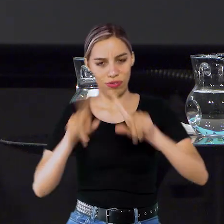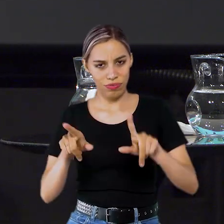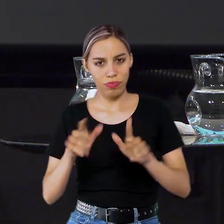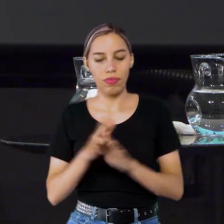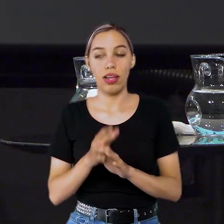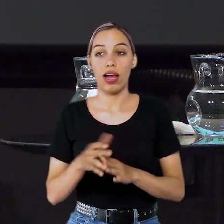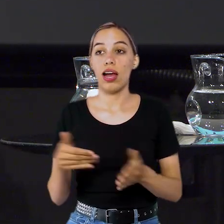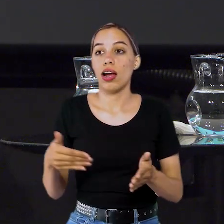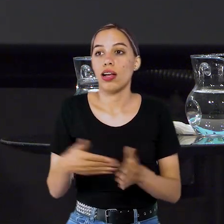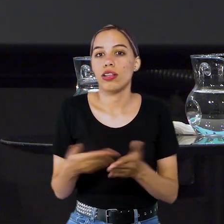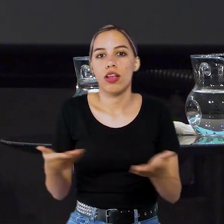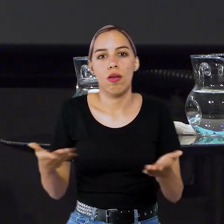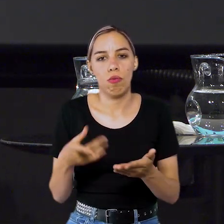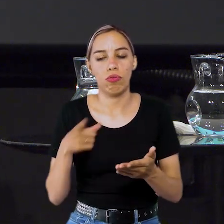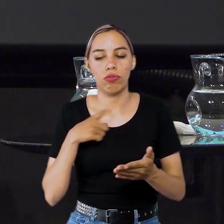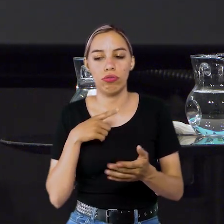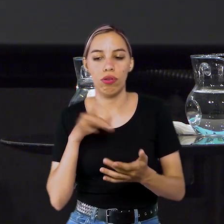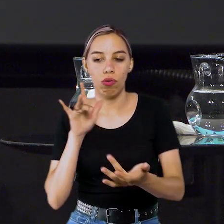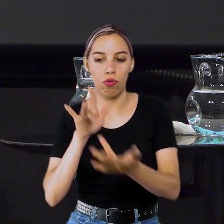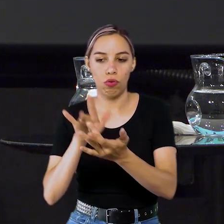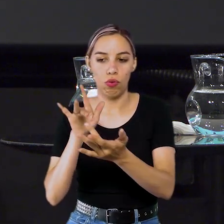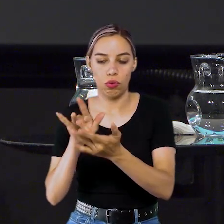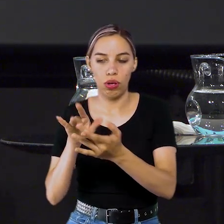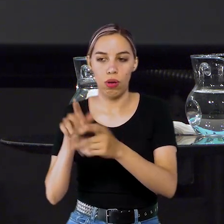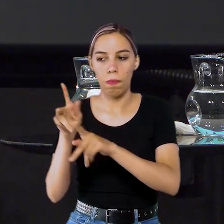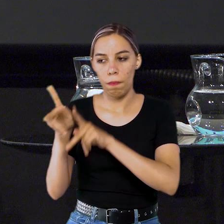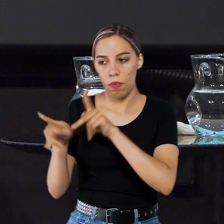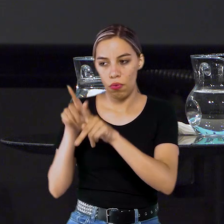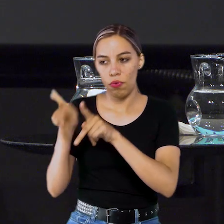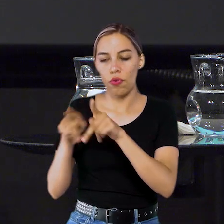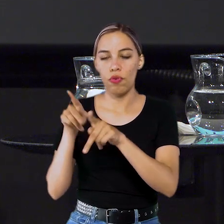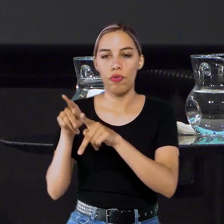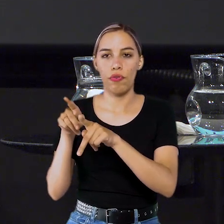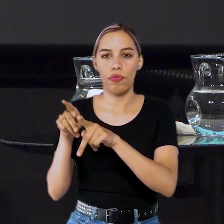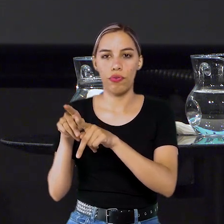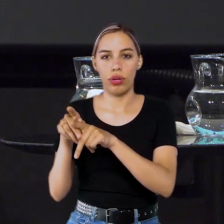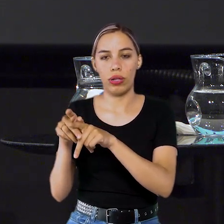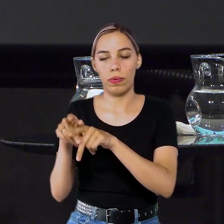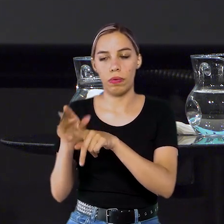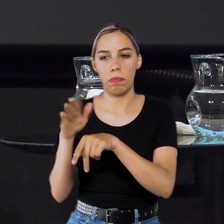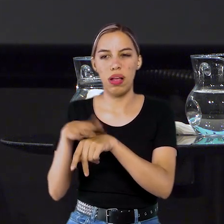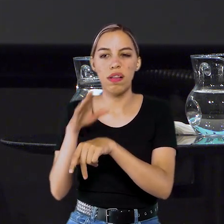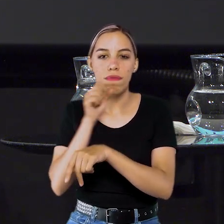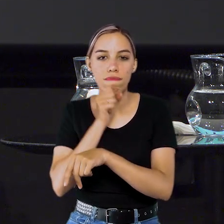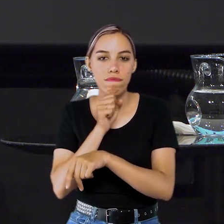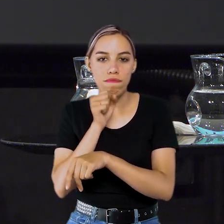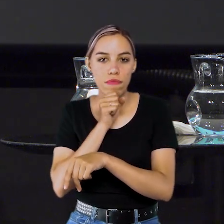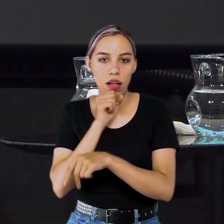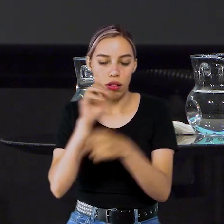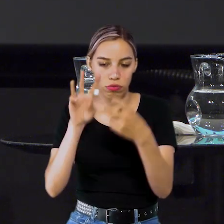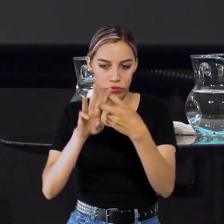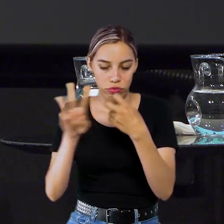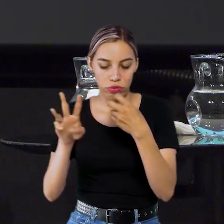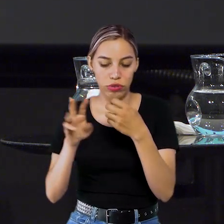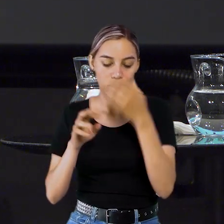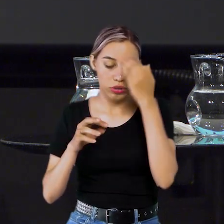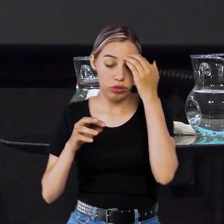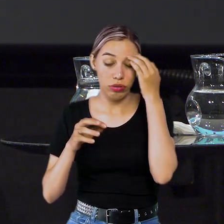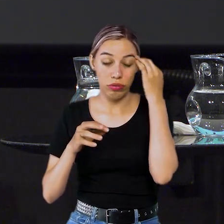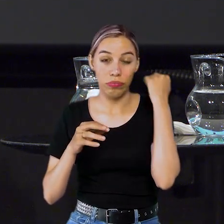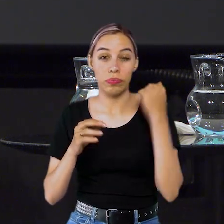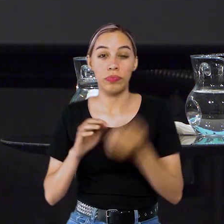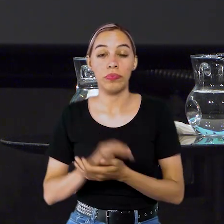E até hoje temos contato com os tiramões mais velhos, historiadores, né? E hoje mesmo,